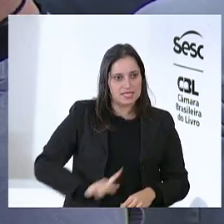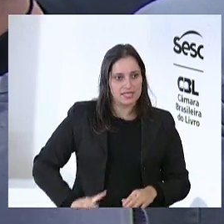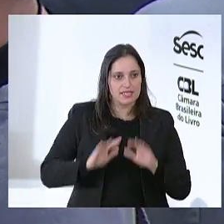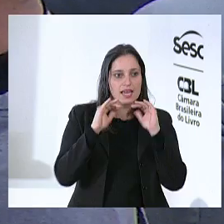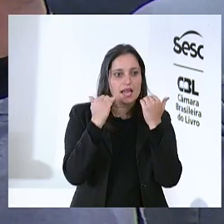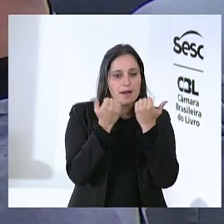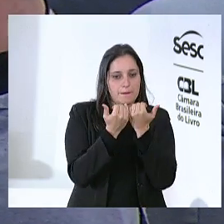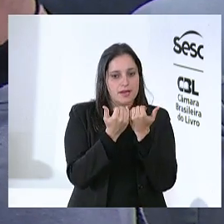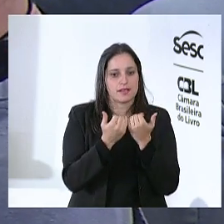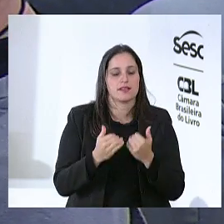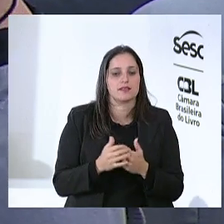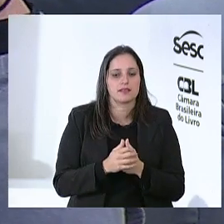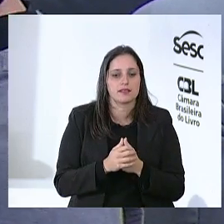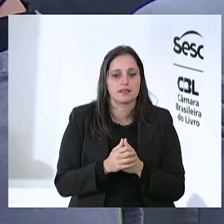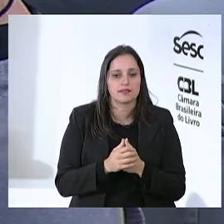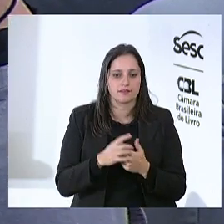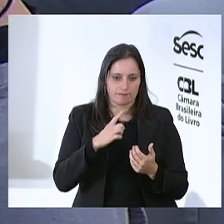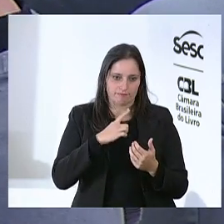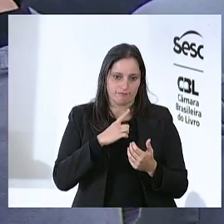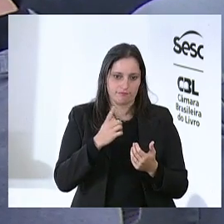presidencial que estava tendo para Dilma Rousseff